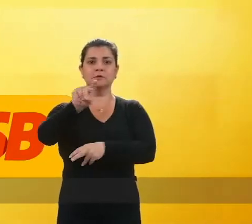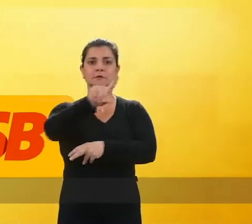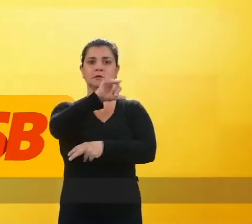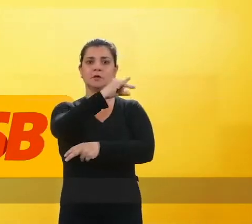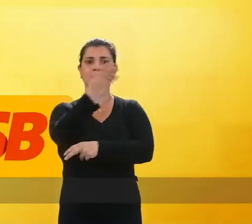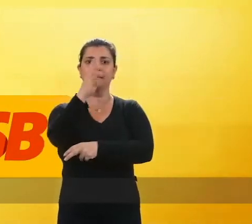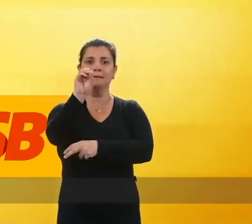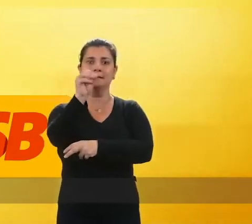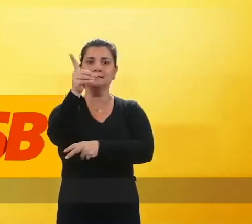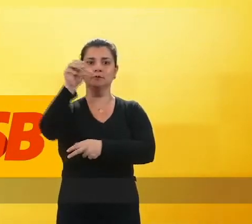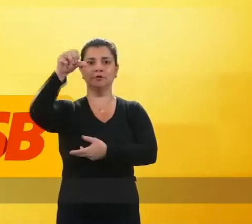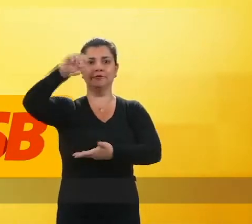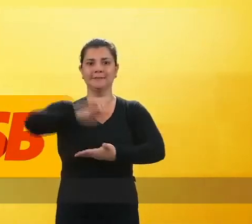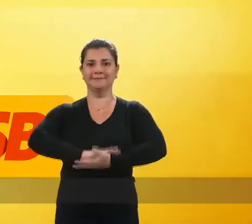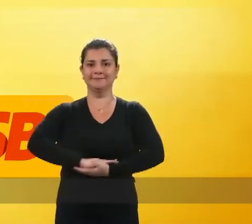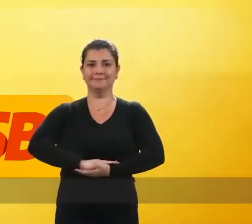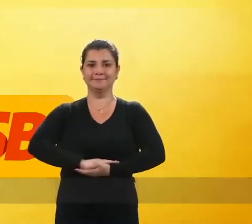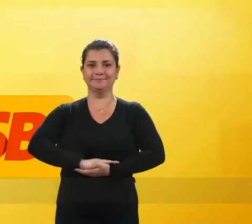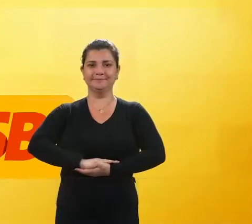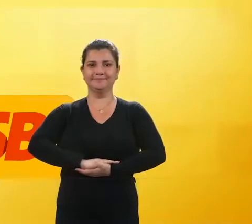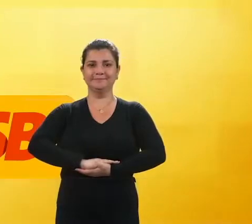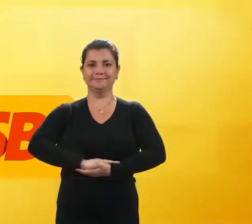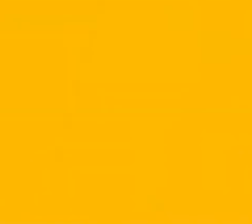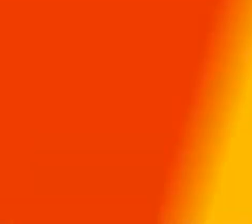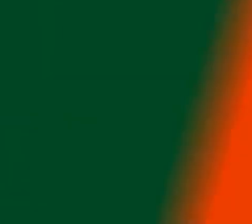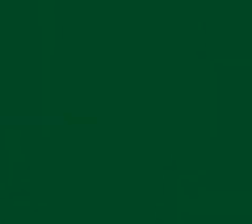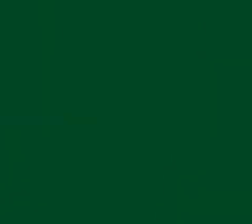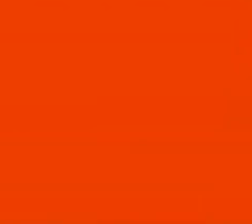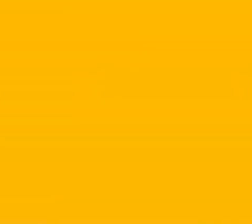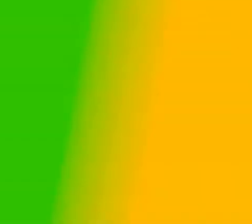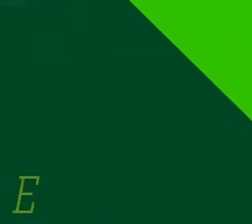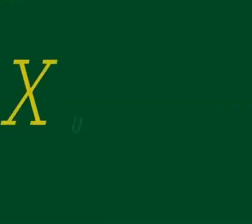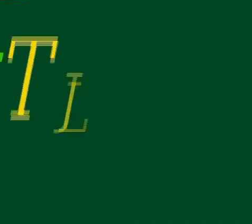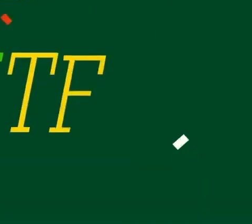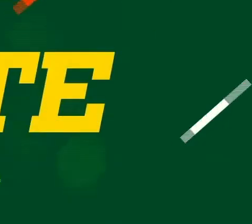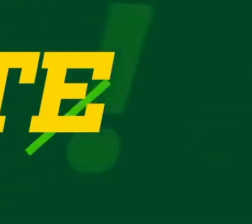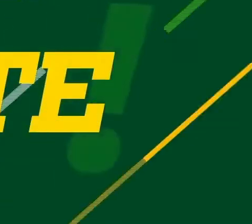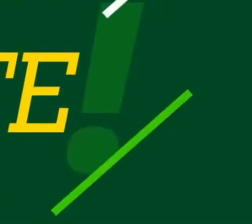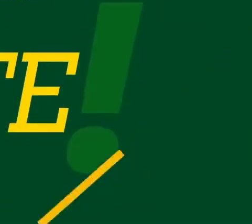diferença. Rodrigo Colice, 40190.